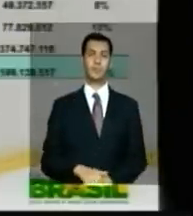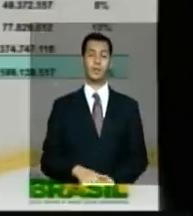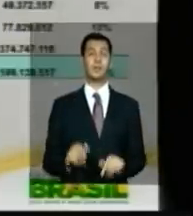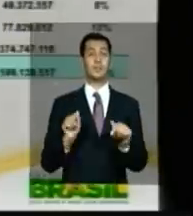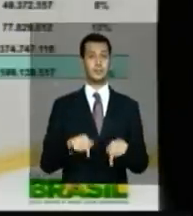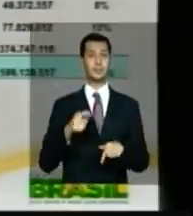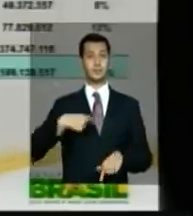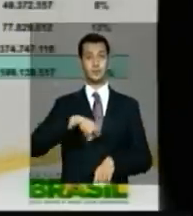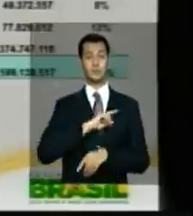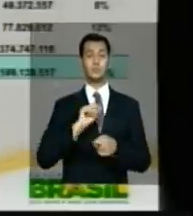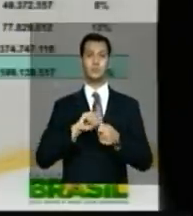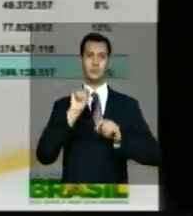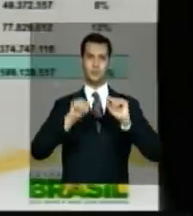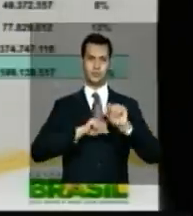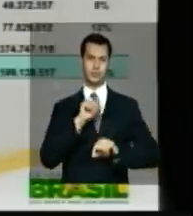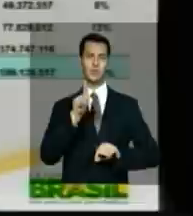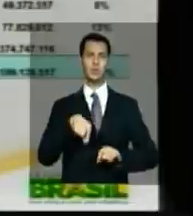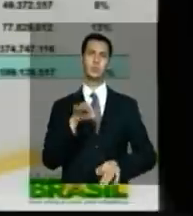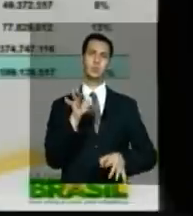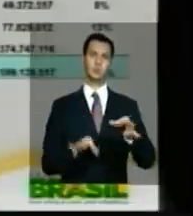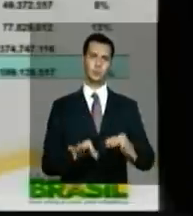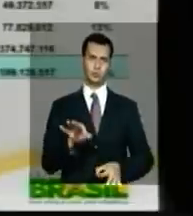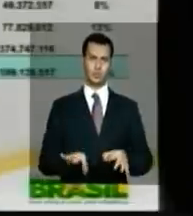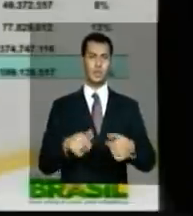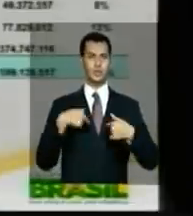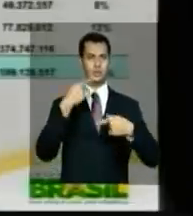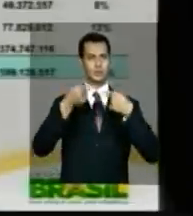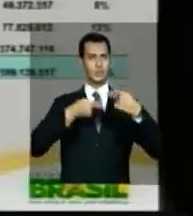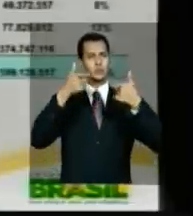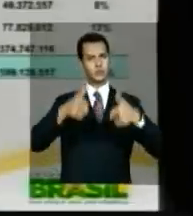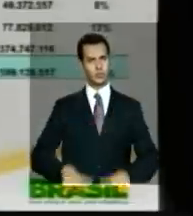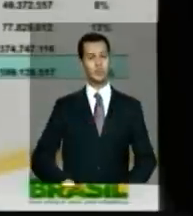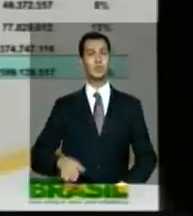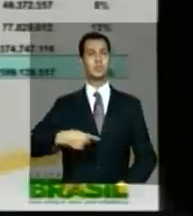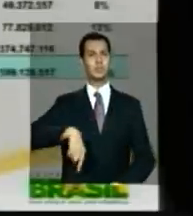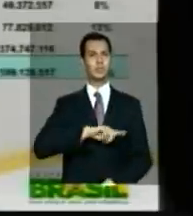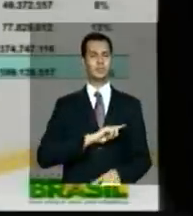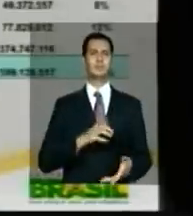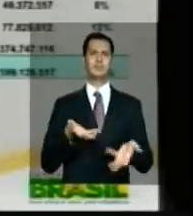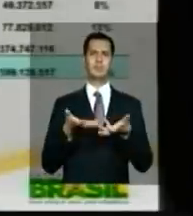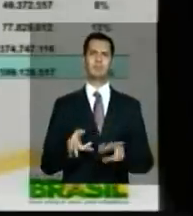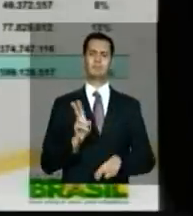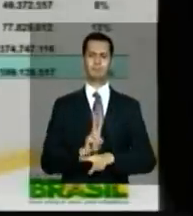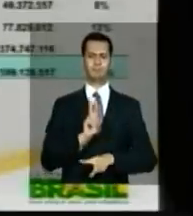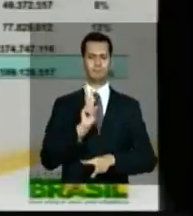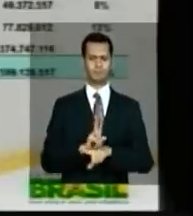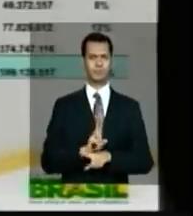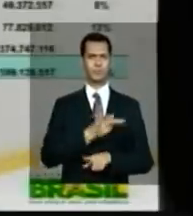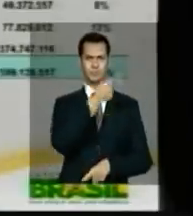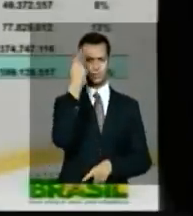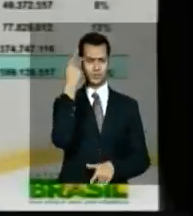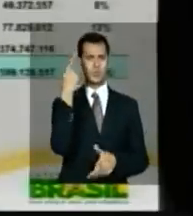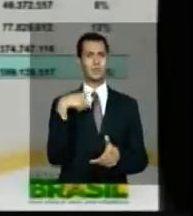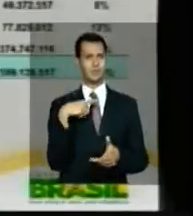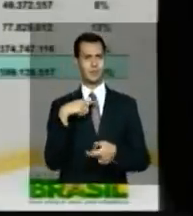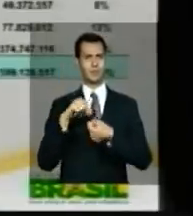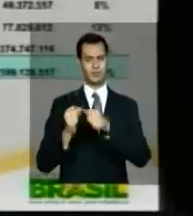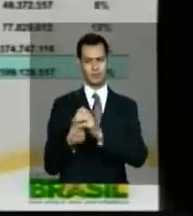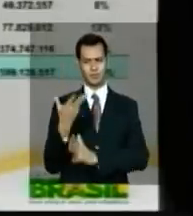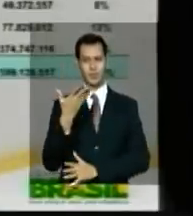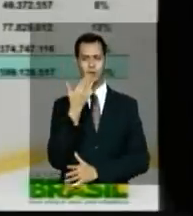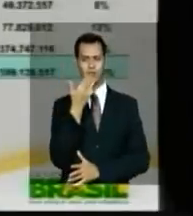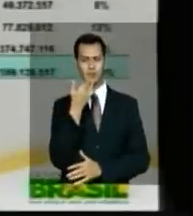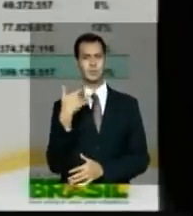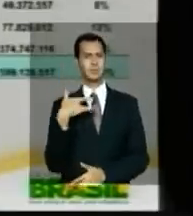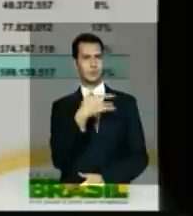estabelecendo um princípio de justiça e com isso repito nós preservamos aqueles que produzem alimentos saudáveis para